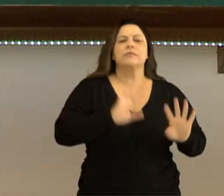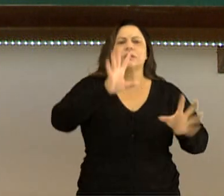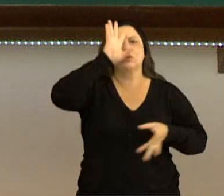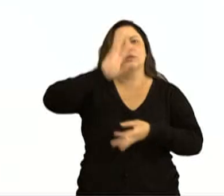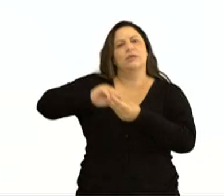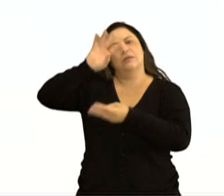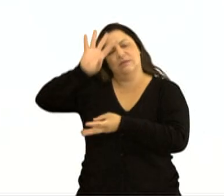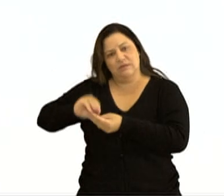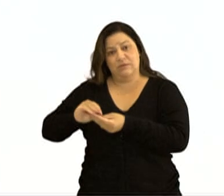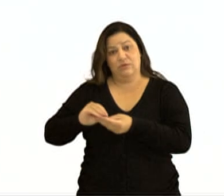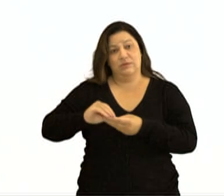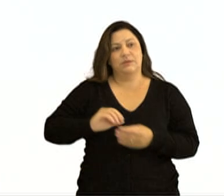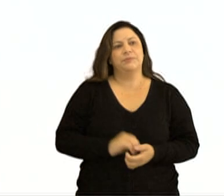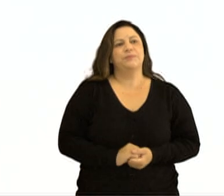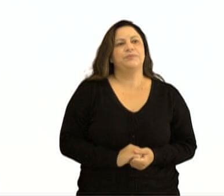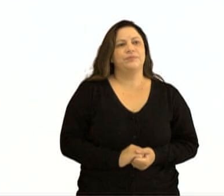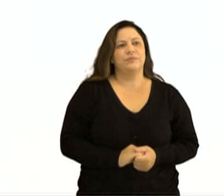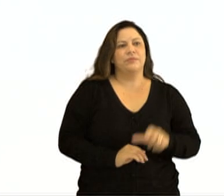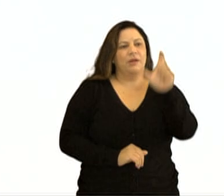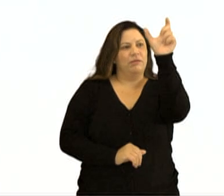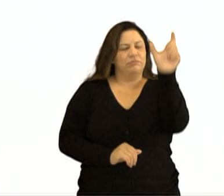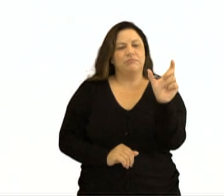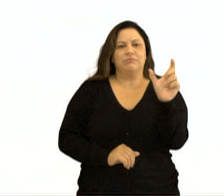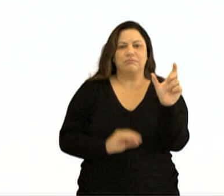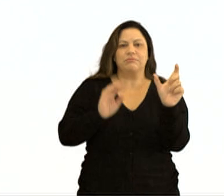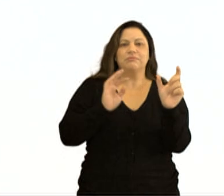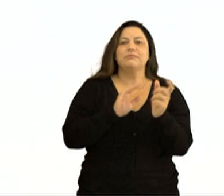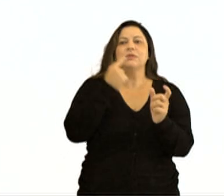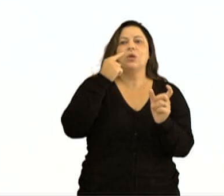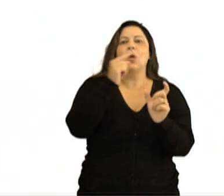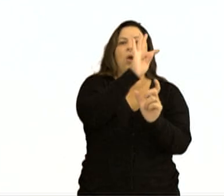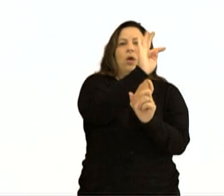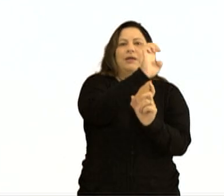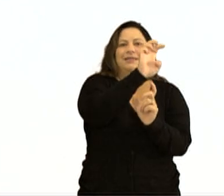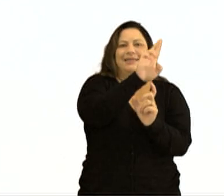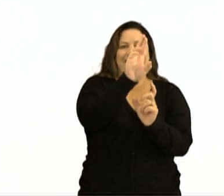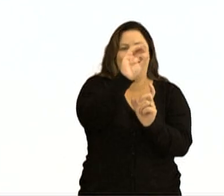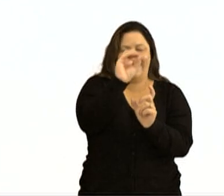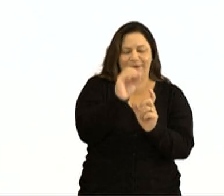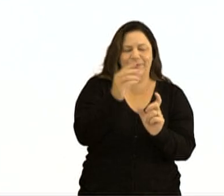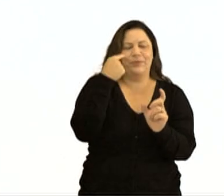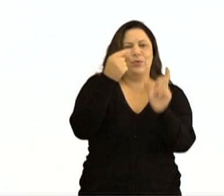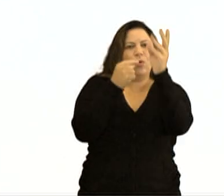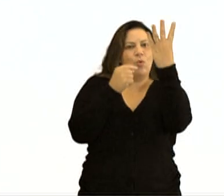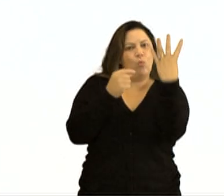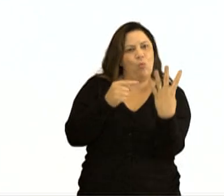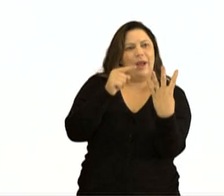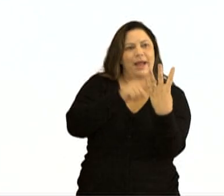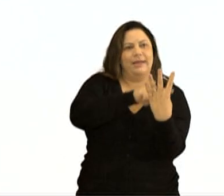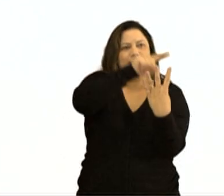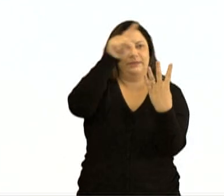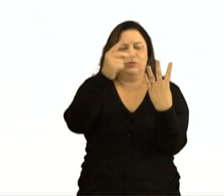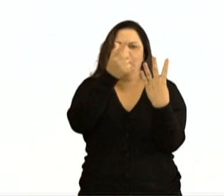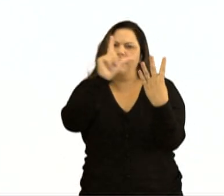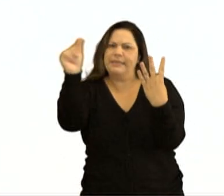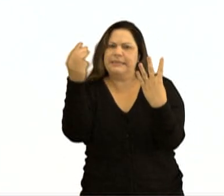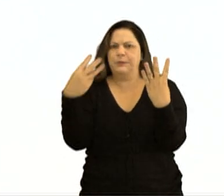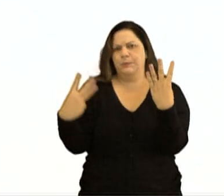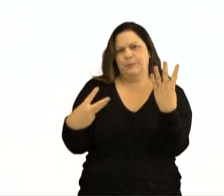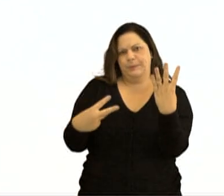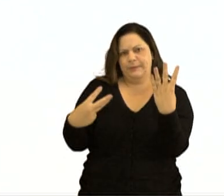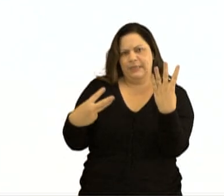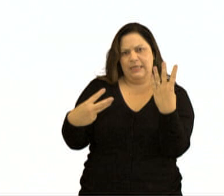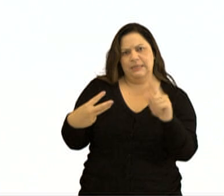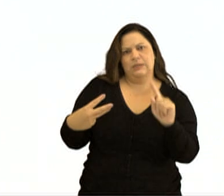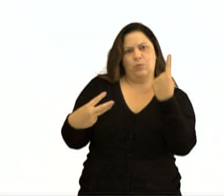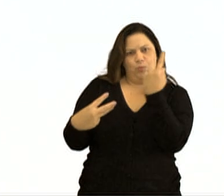resolução dele. Ó. No térreo tinha 4 pessoas. No primeiro andar entraram mais 4, mas saíram 3. Ou seja, o saldo